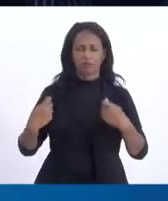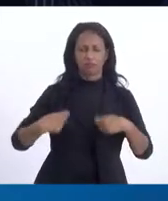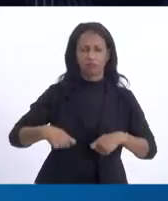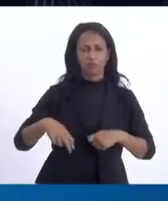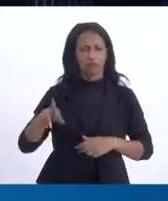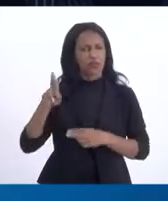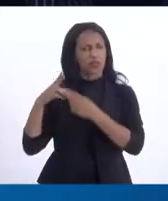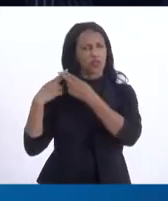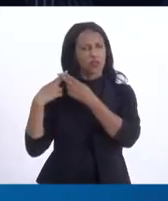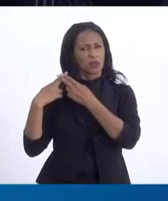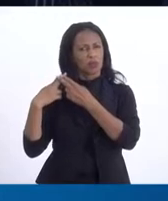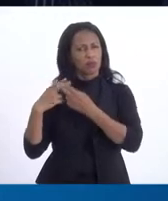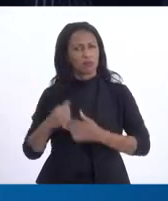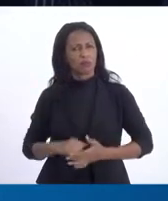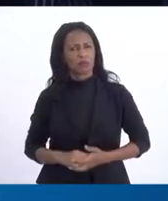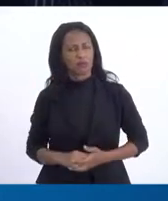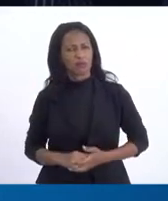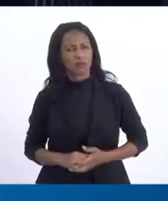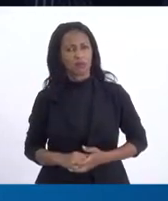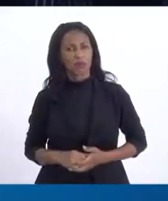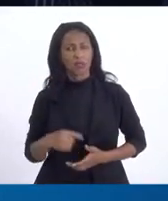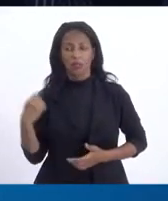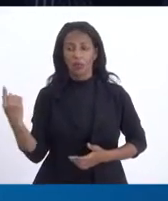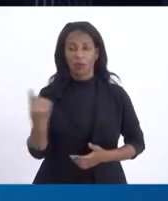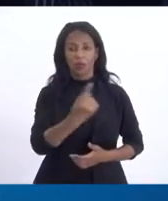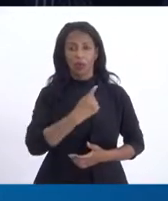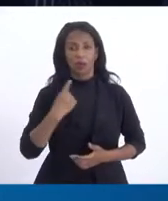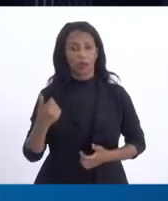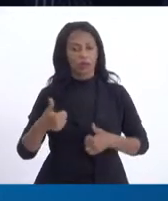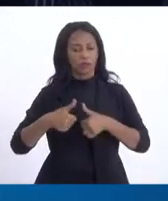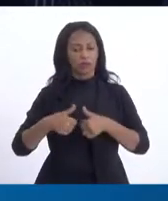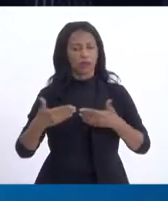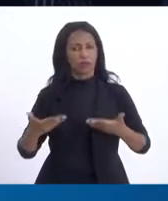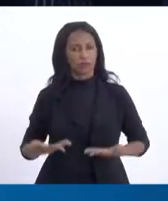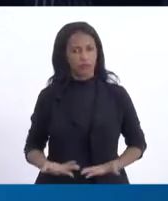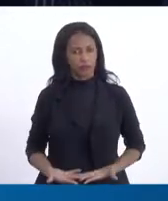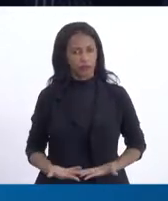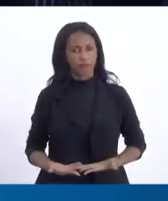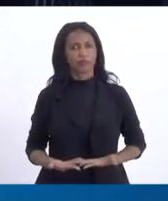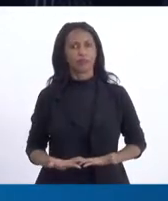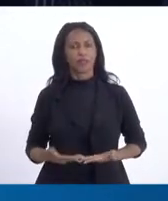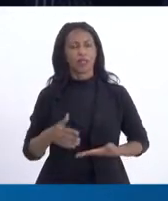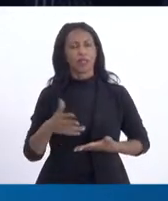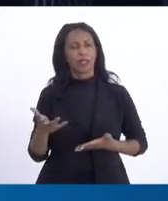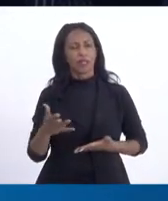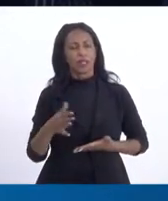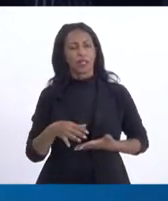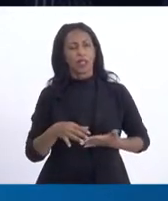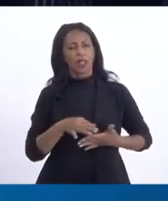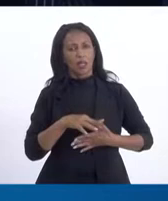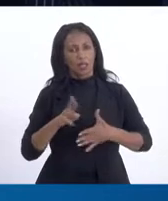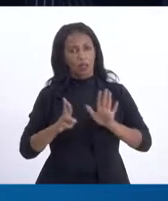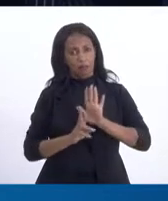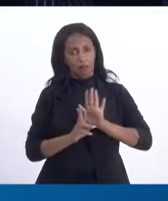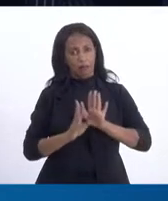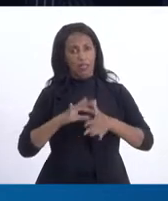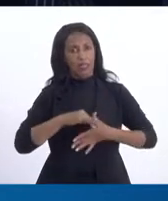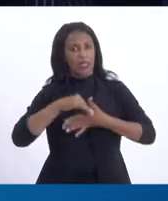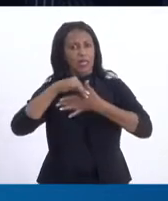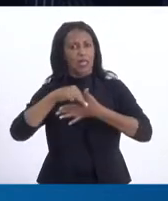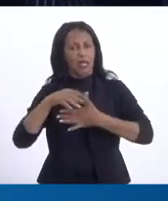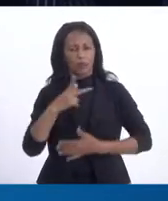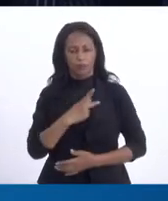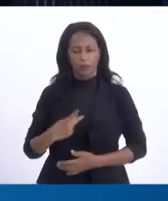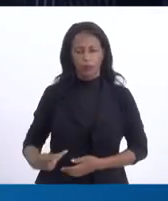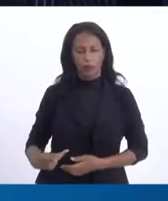de responsabilidade, que é o que nós estamos fazendo aqui hoje, liderados pelo presidente da Alerge,